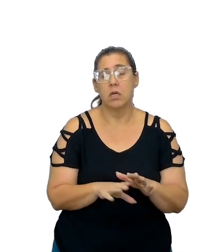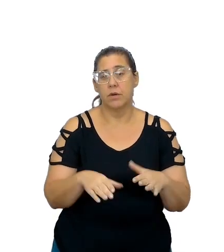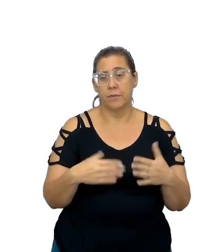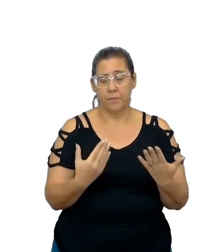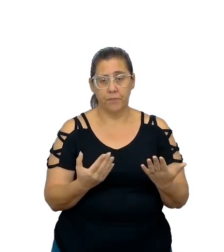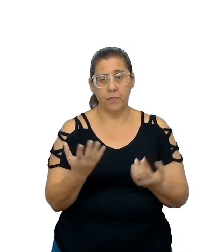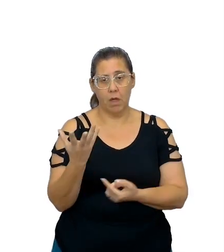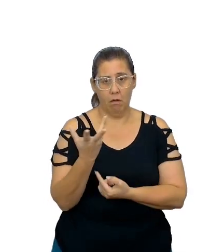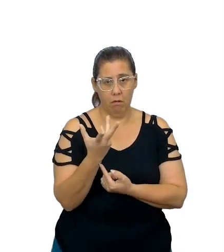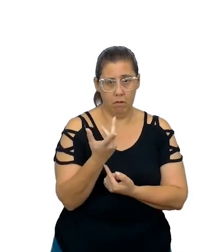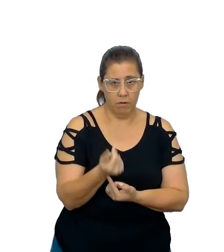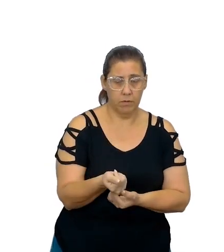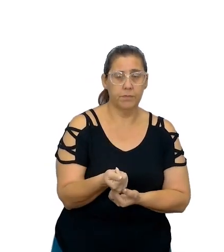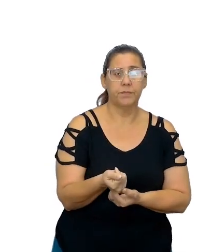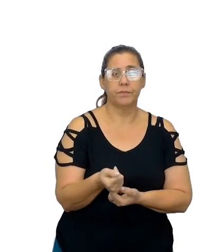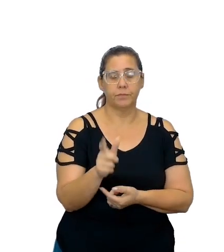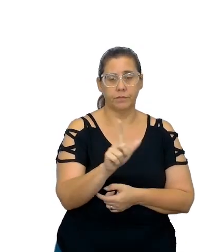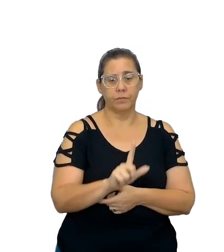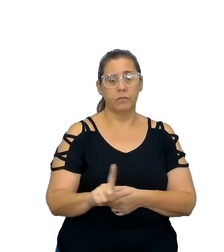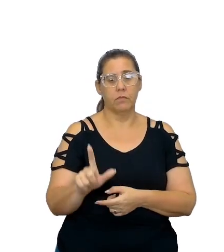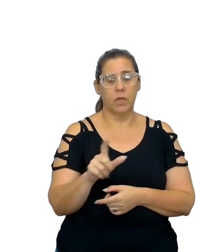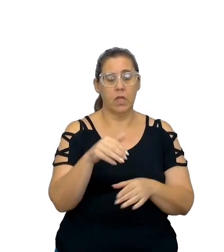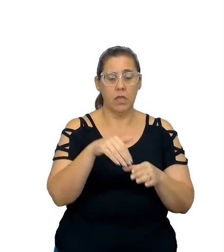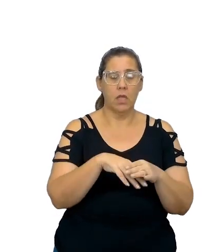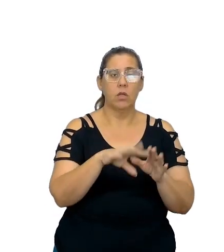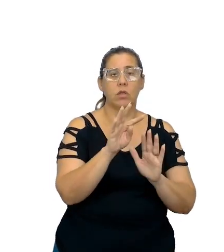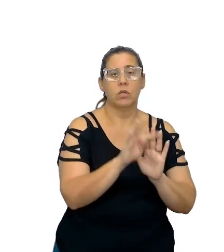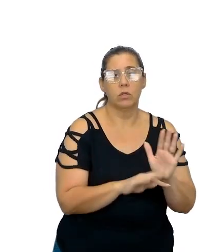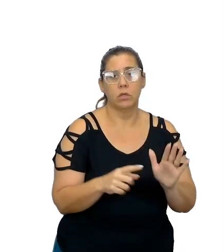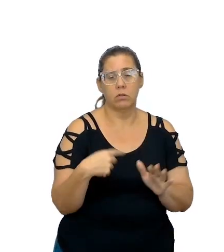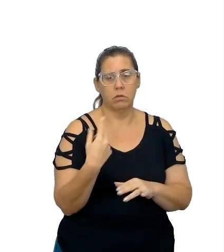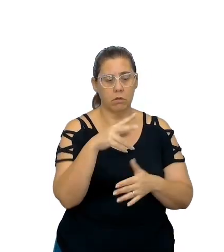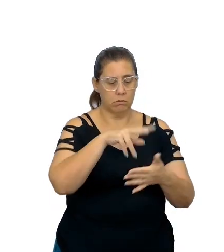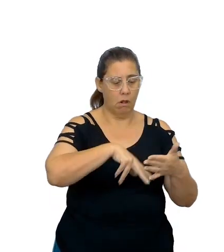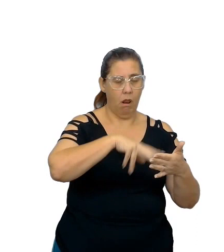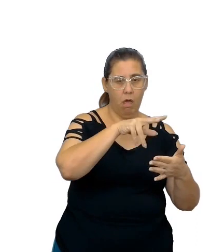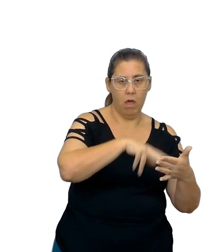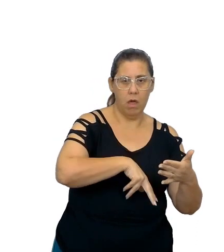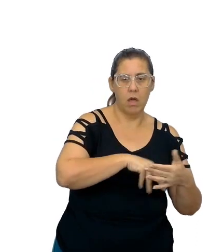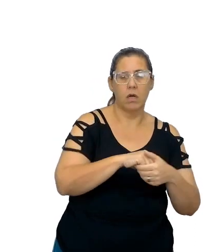enfoque artístico-literário, dentro dos textos que nós lemos, dentro